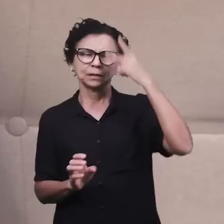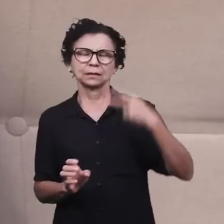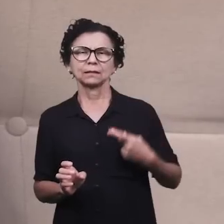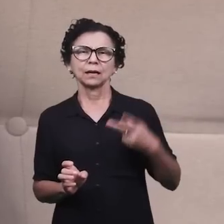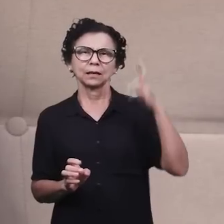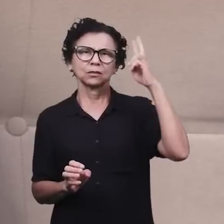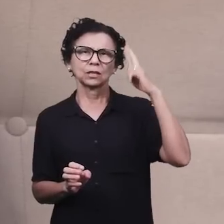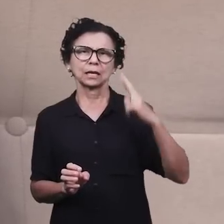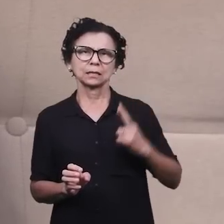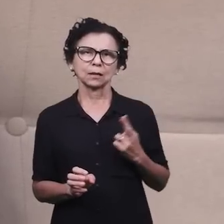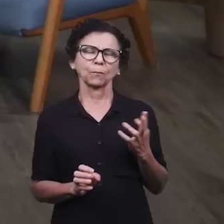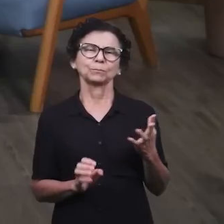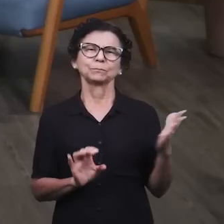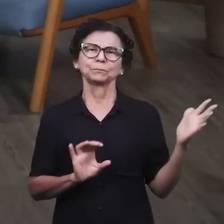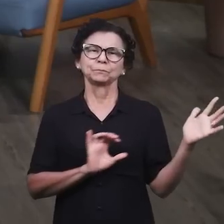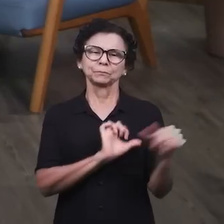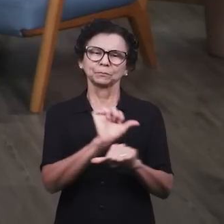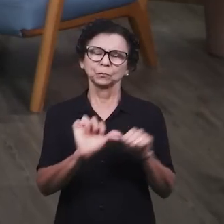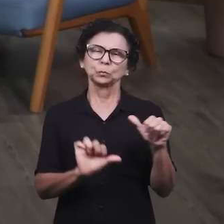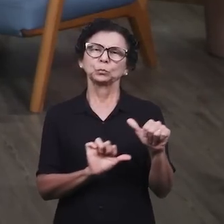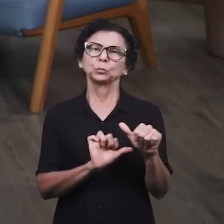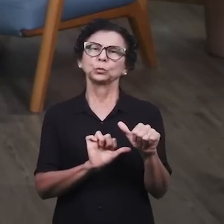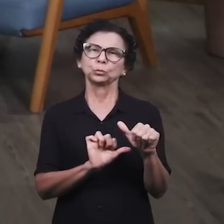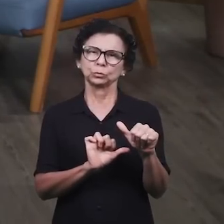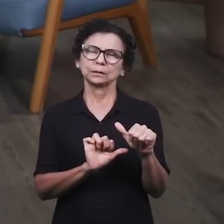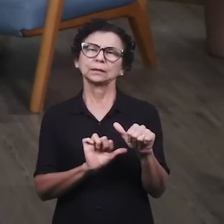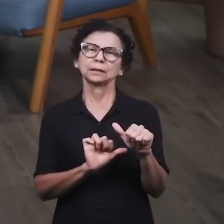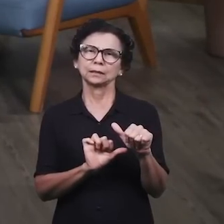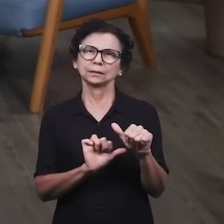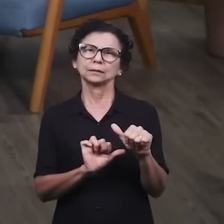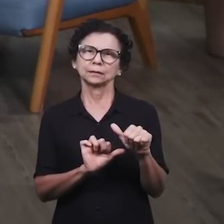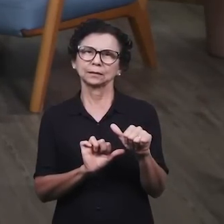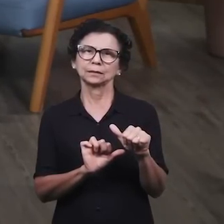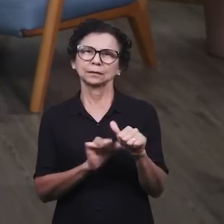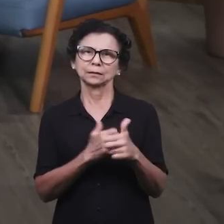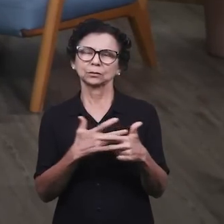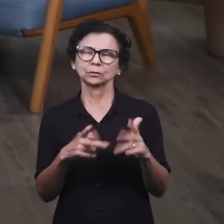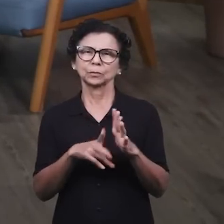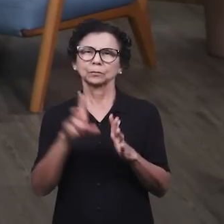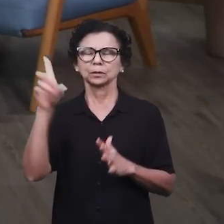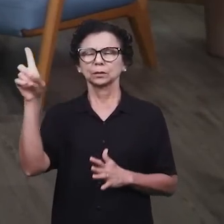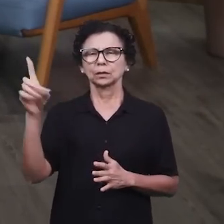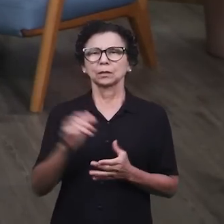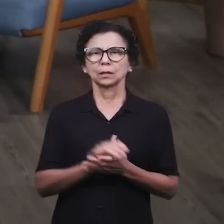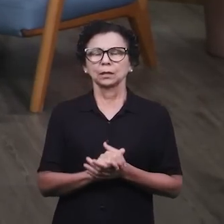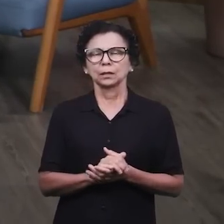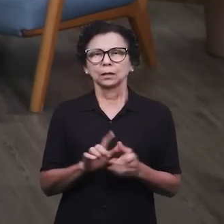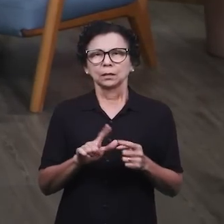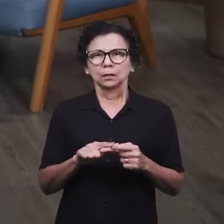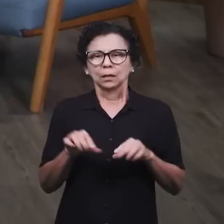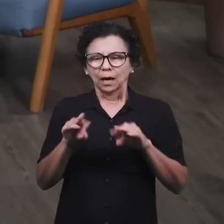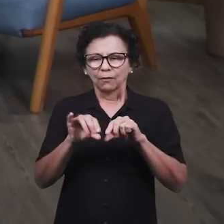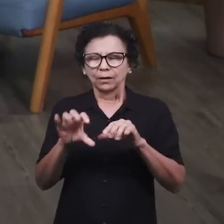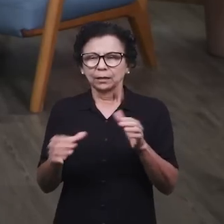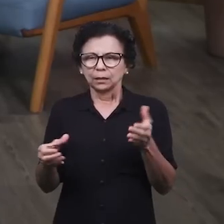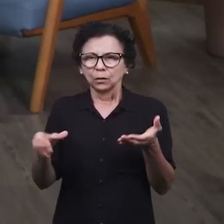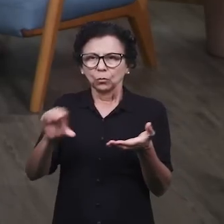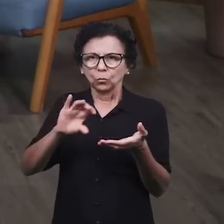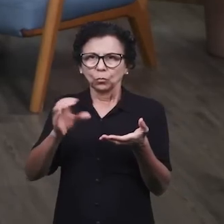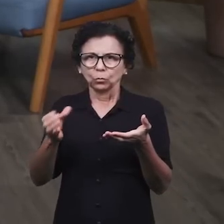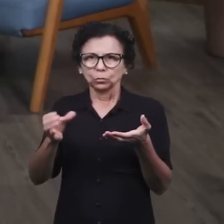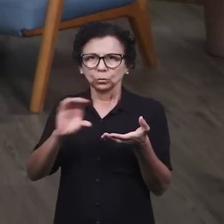própria igreja infiel. A igreja infiel é aquela que acolhe o fermento, aquilo que tem a ver com o homem, aquilo